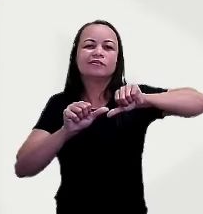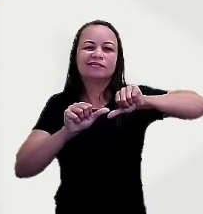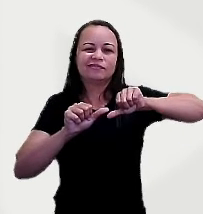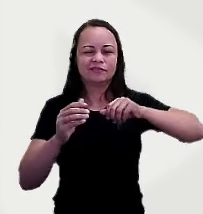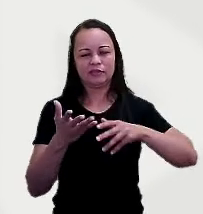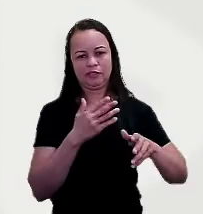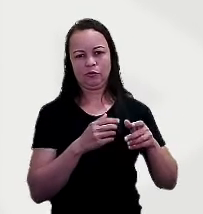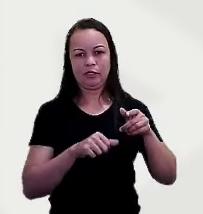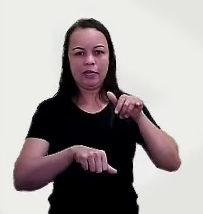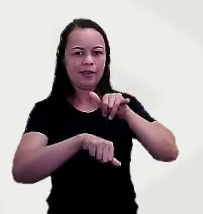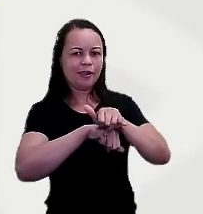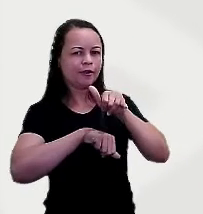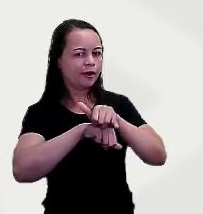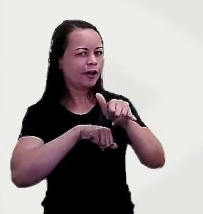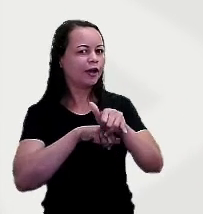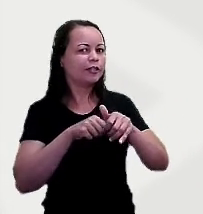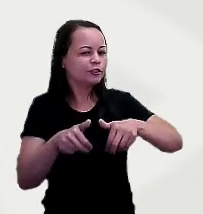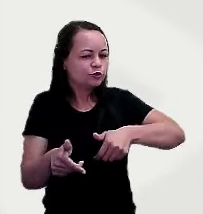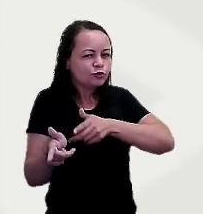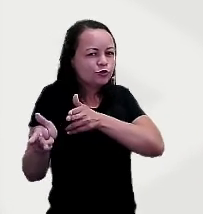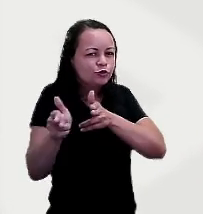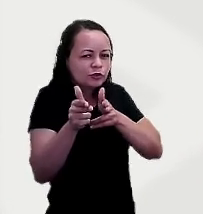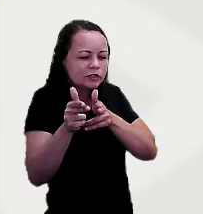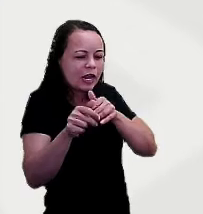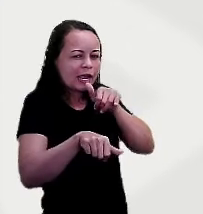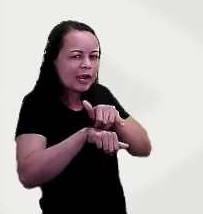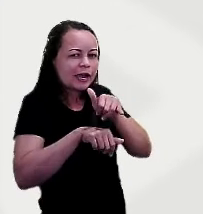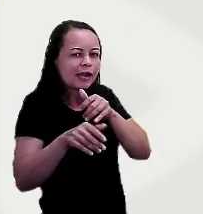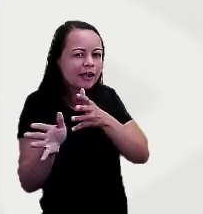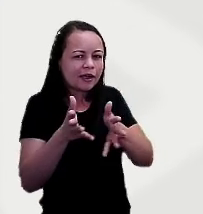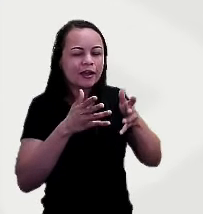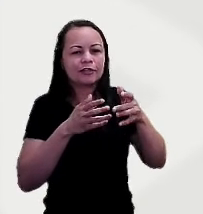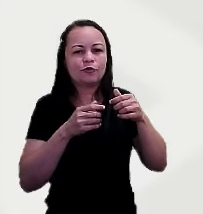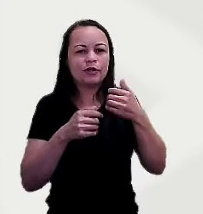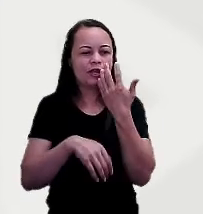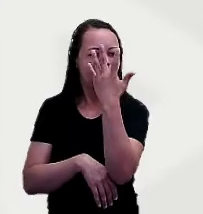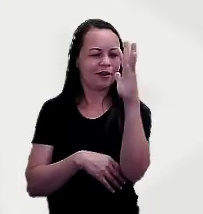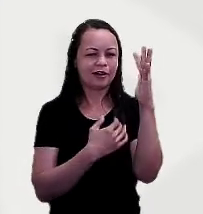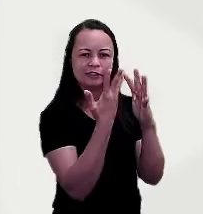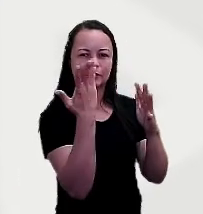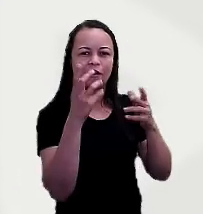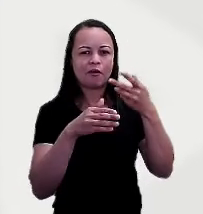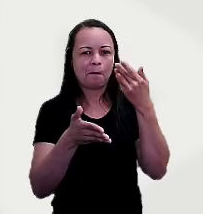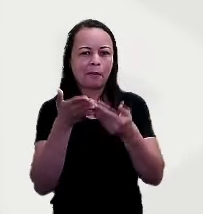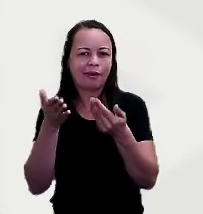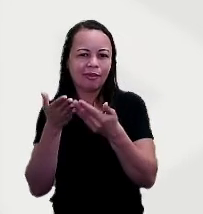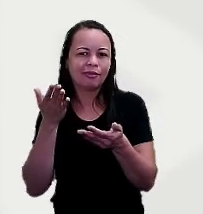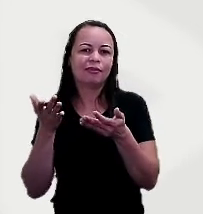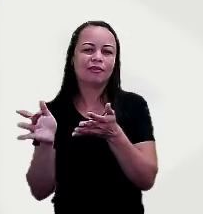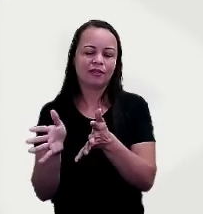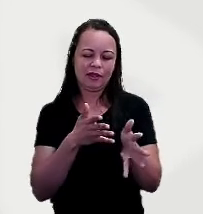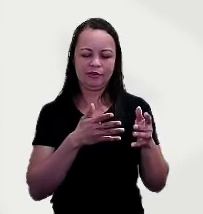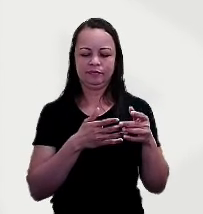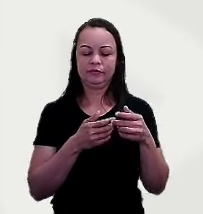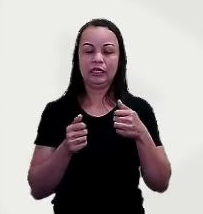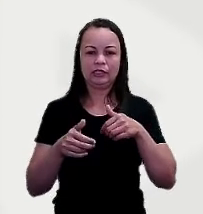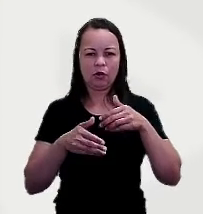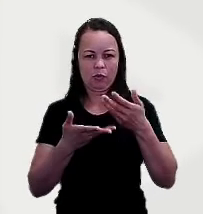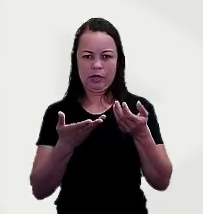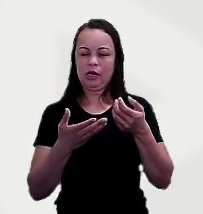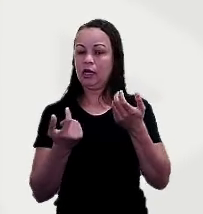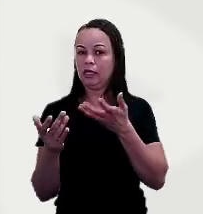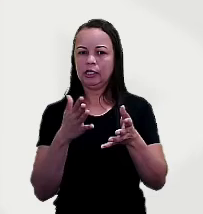enganam, né, os caçadores e faz com que eles se percam na selva. O Curupira não perdoa aqueles que matam